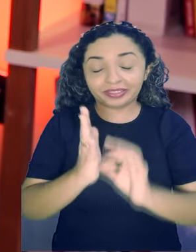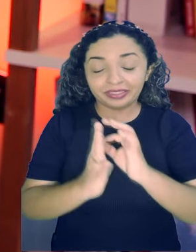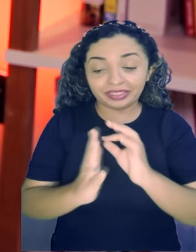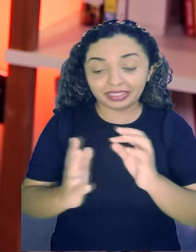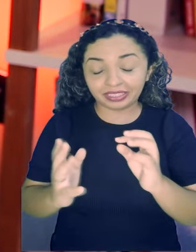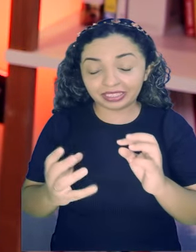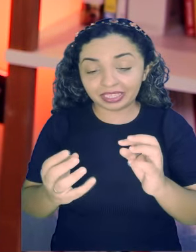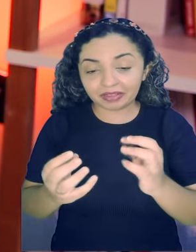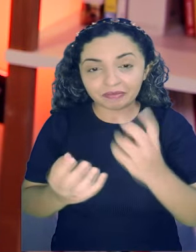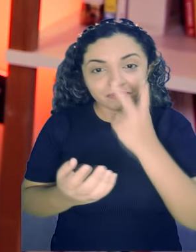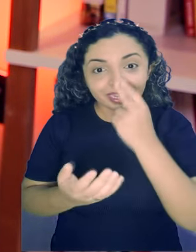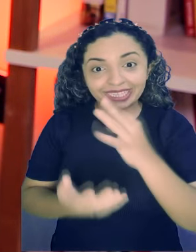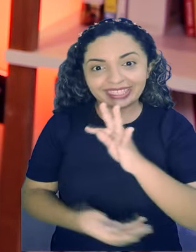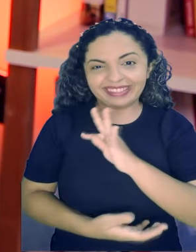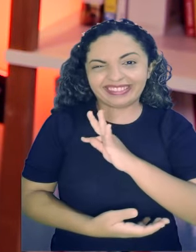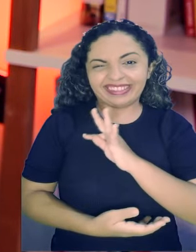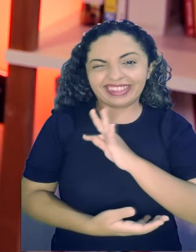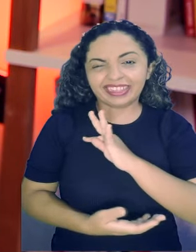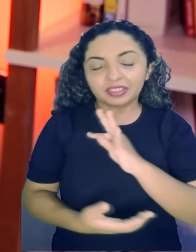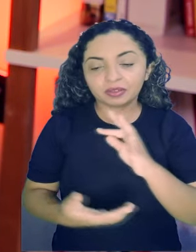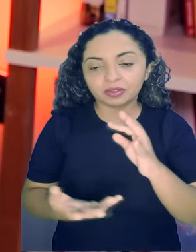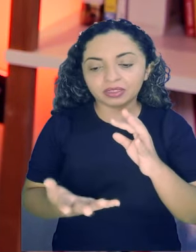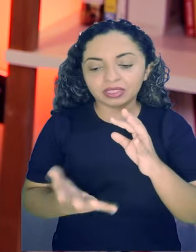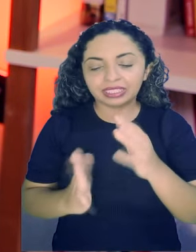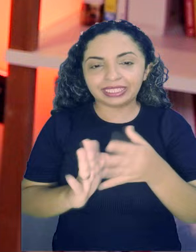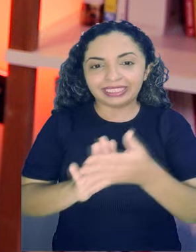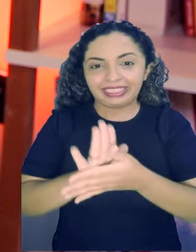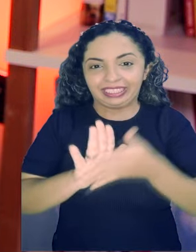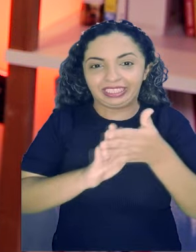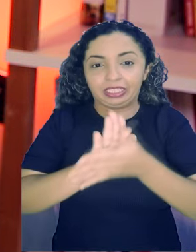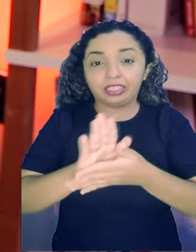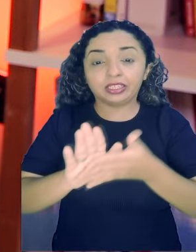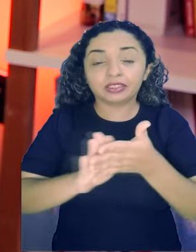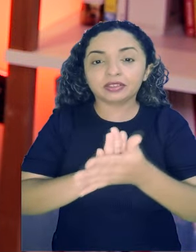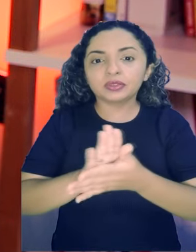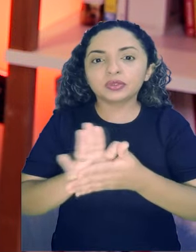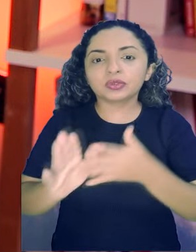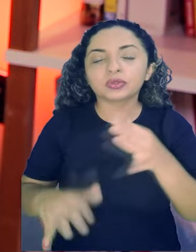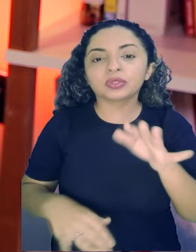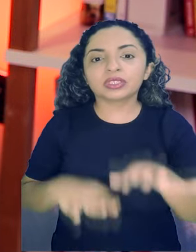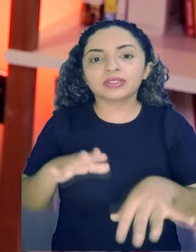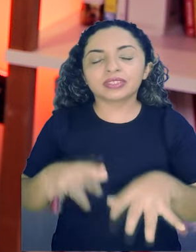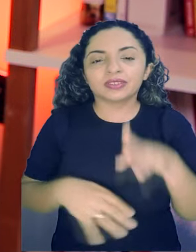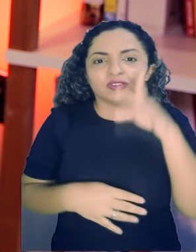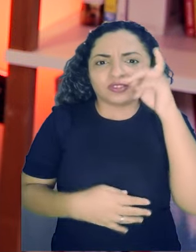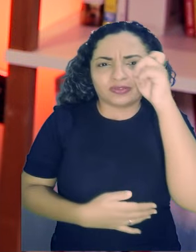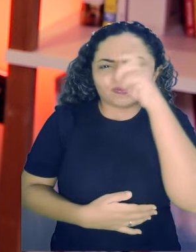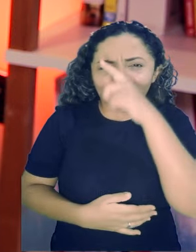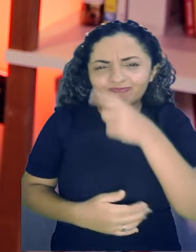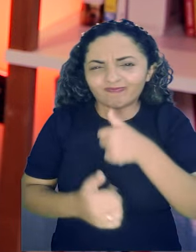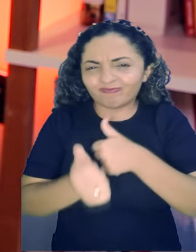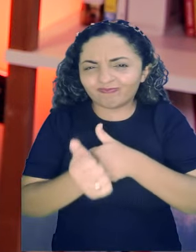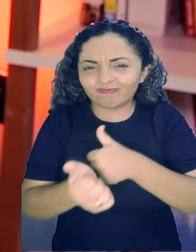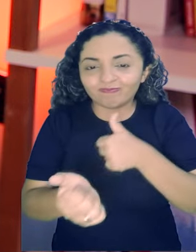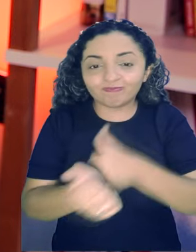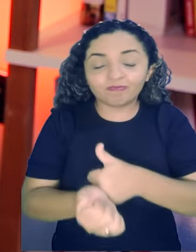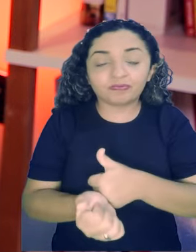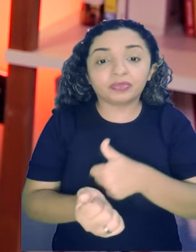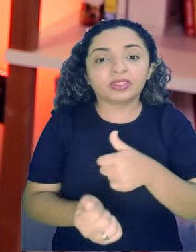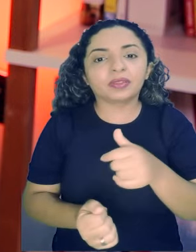trazer aspectos muito técnicos para o livro, para a narrativa. Às vezes até torna um pouco mais difícil da gente